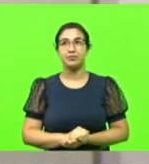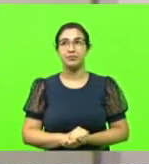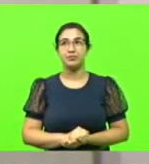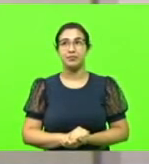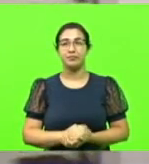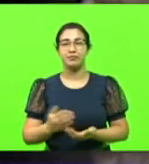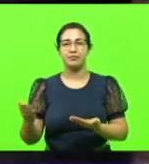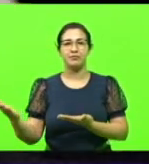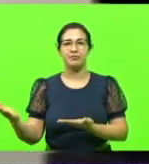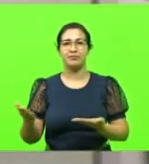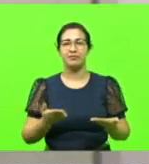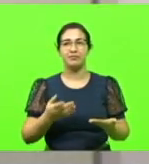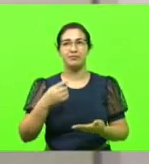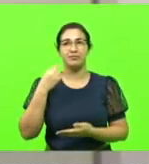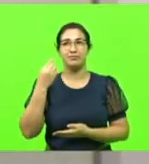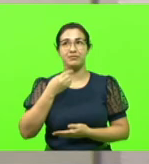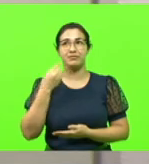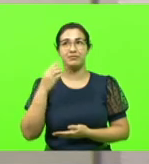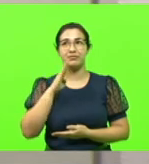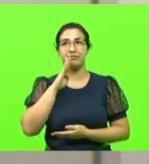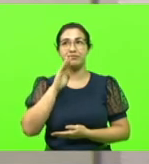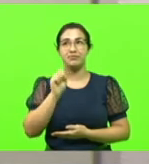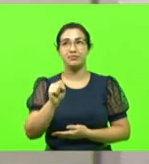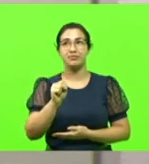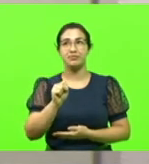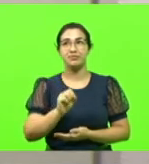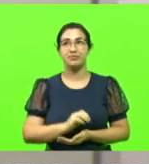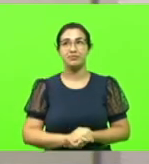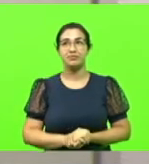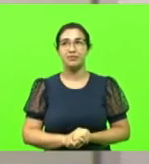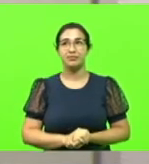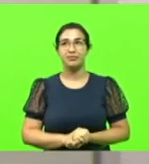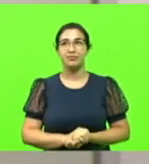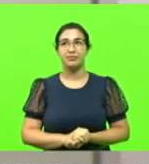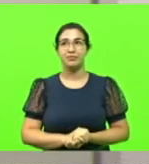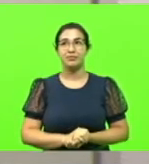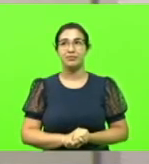Próximo deputado, deputado Bruno Souza.